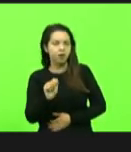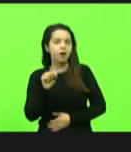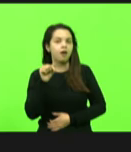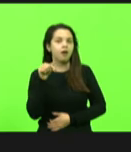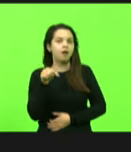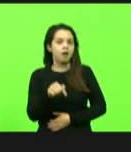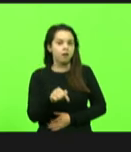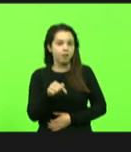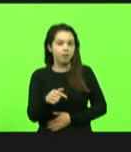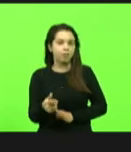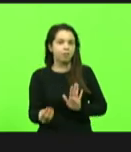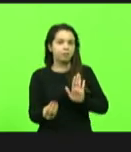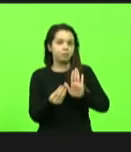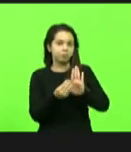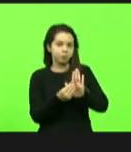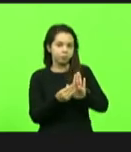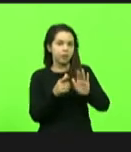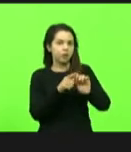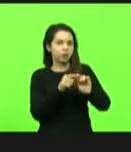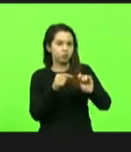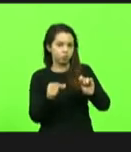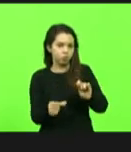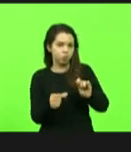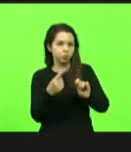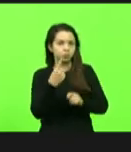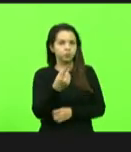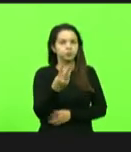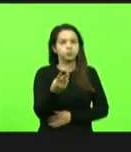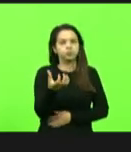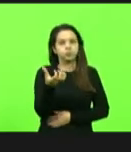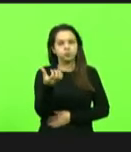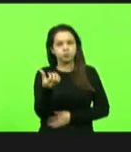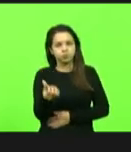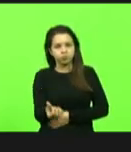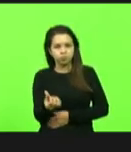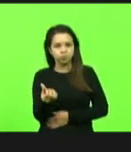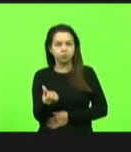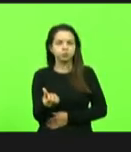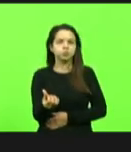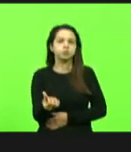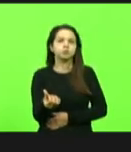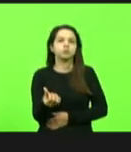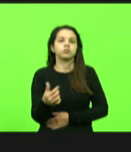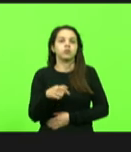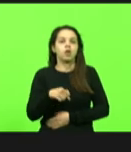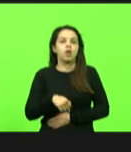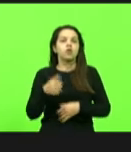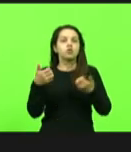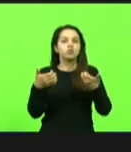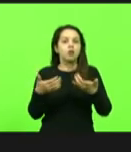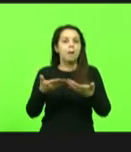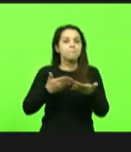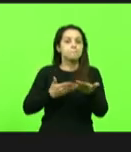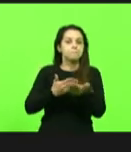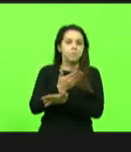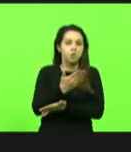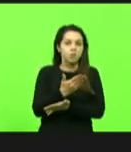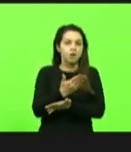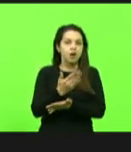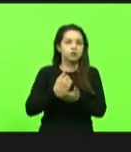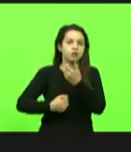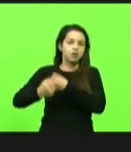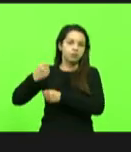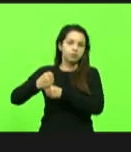artigo 136 da 9 do SUAS, a 9 SUAS, que foi aprovada lá em 2012, de acordo